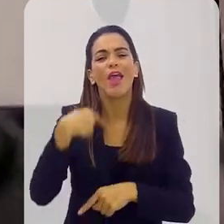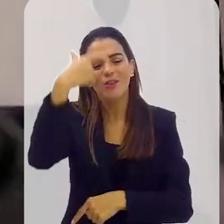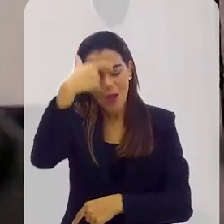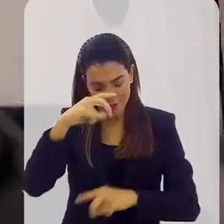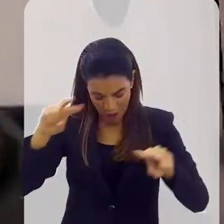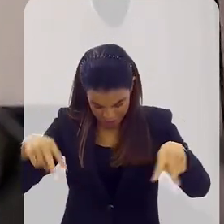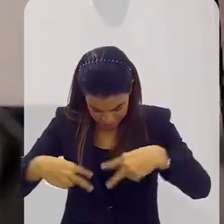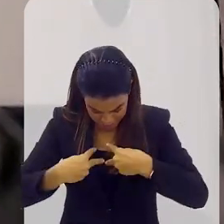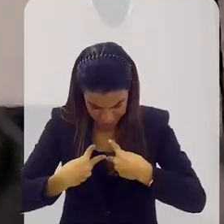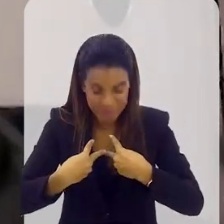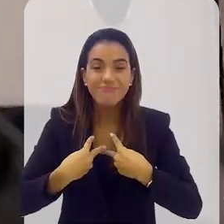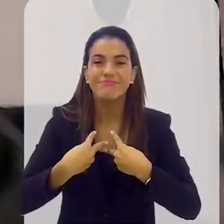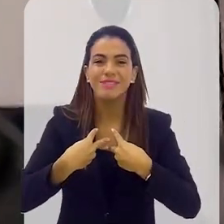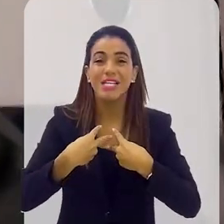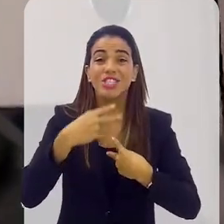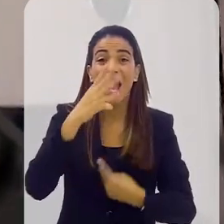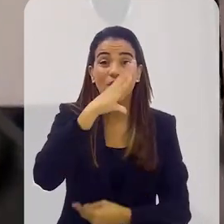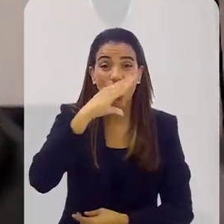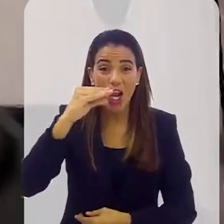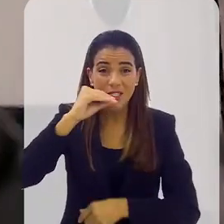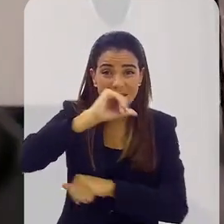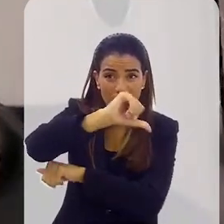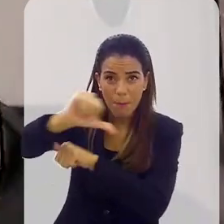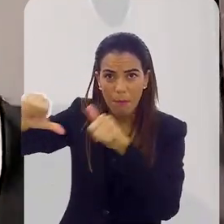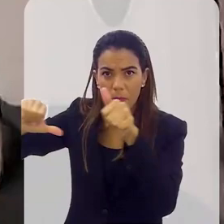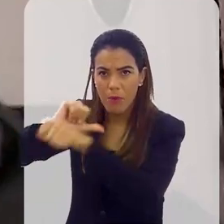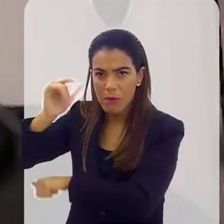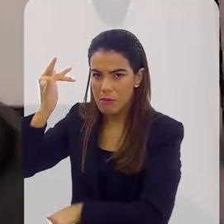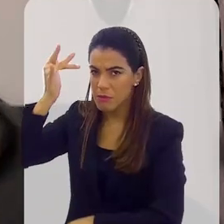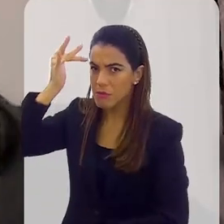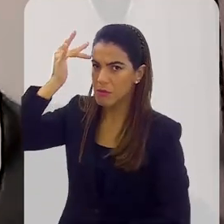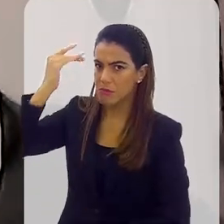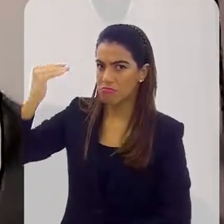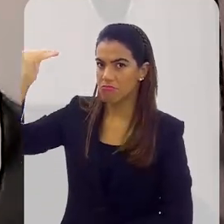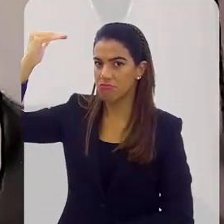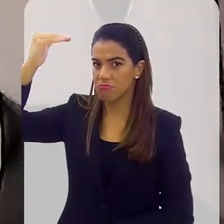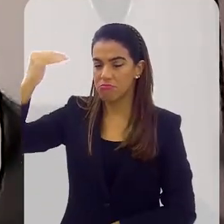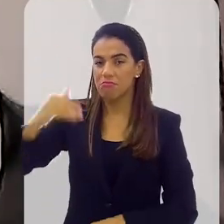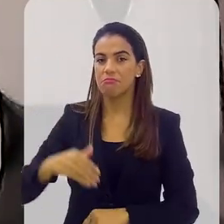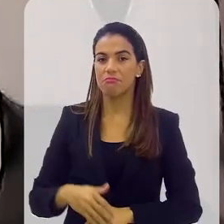se descobrindo, né? Você está saindo da adolescência, indo para a fase adulta